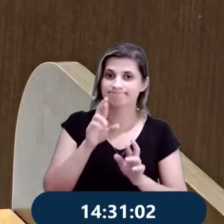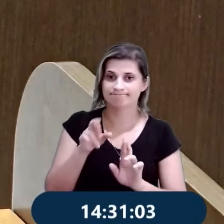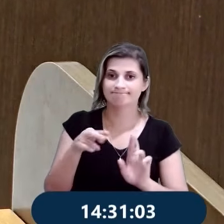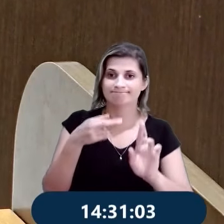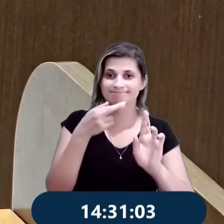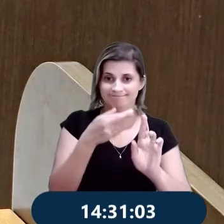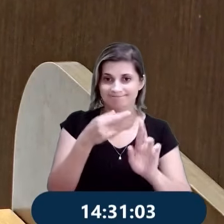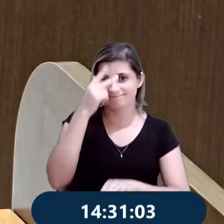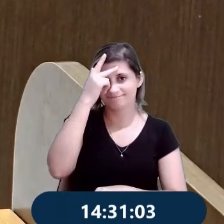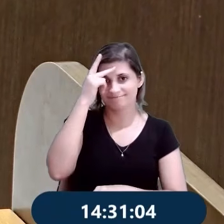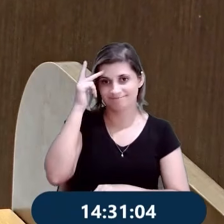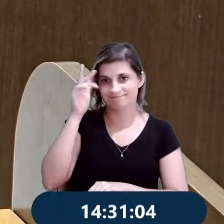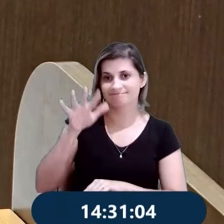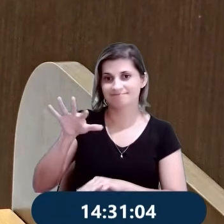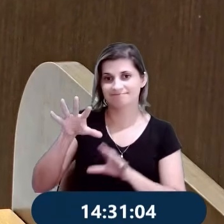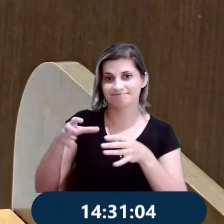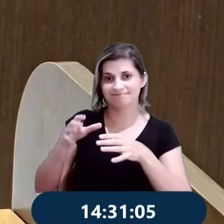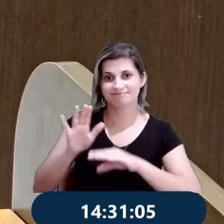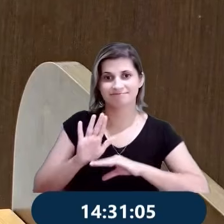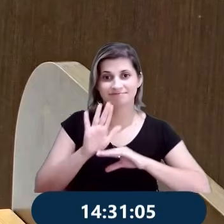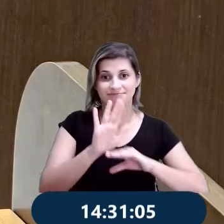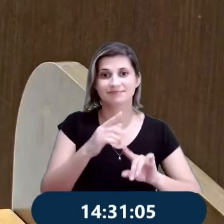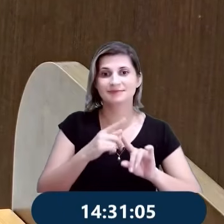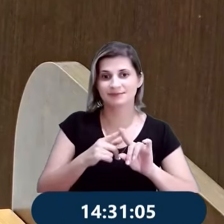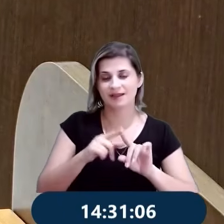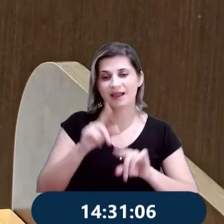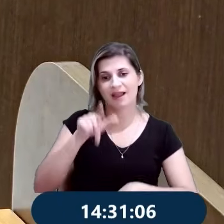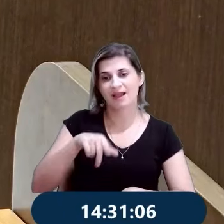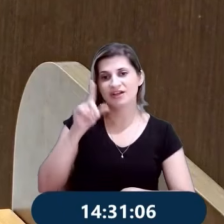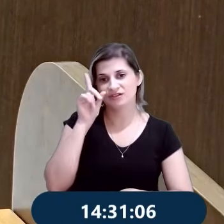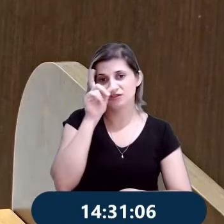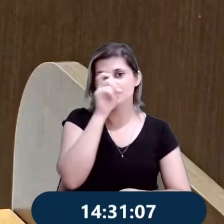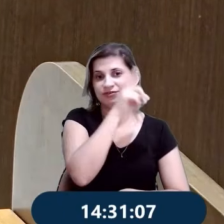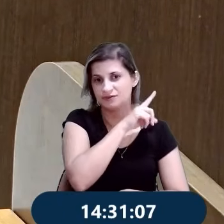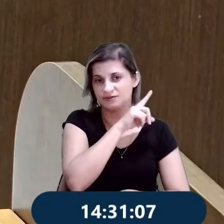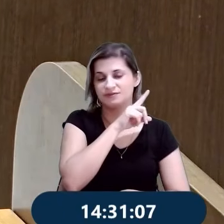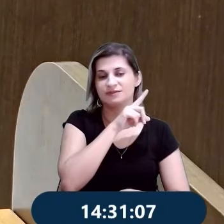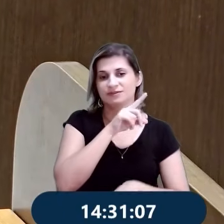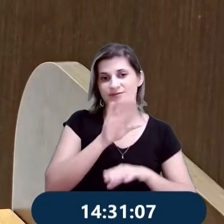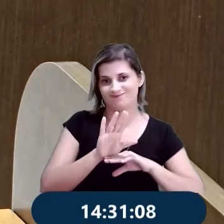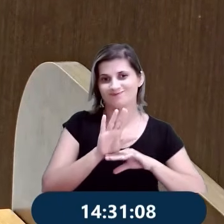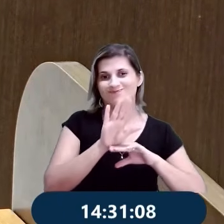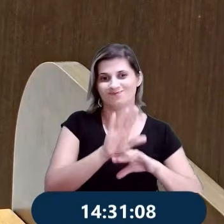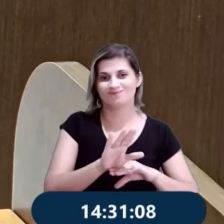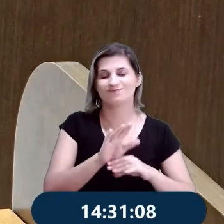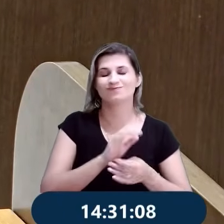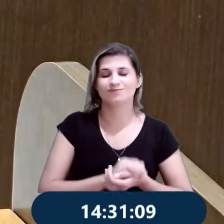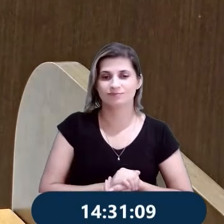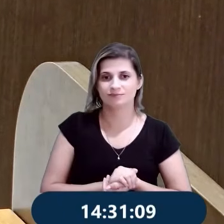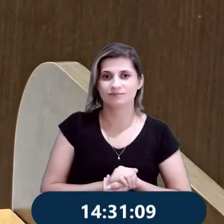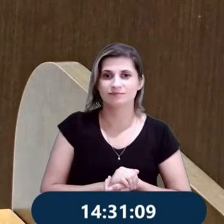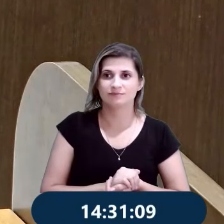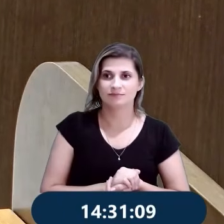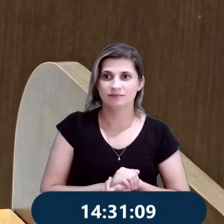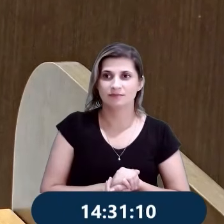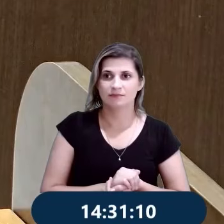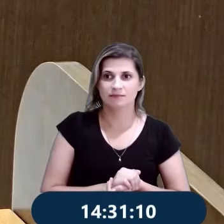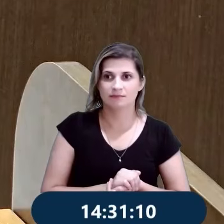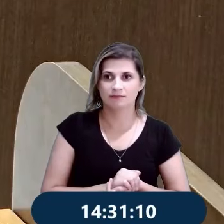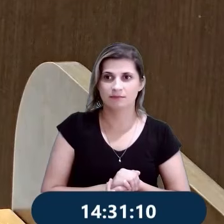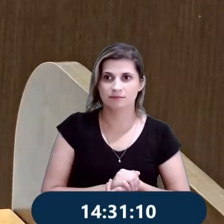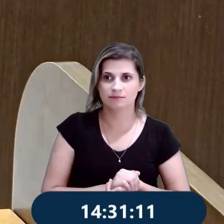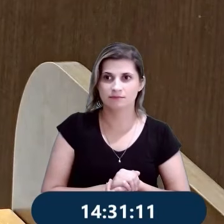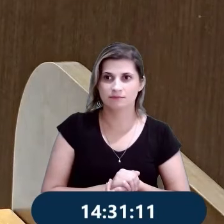mais difíceis que tem de atuar. E o que chamou minha atenção foi o preparo, né,